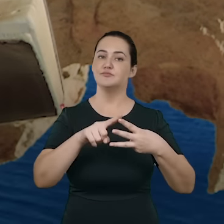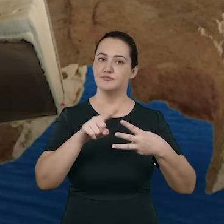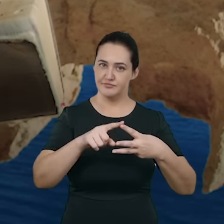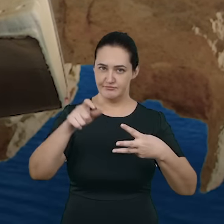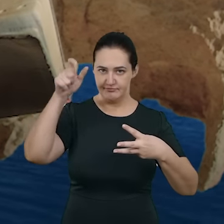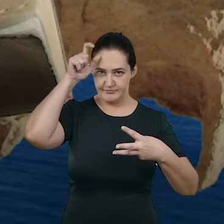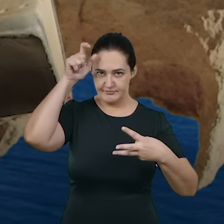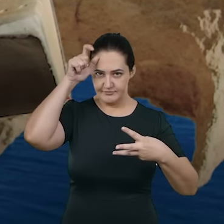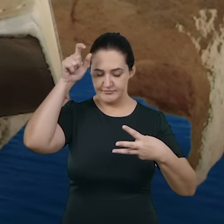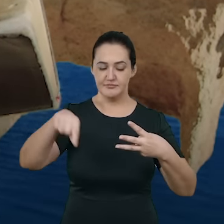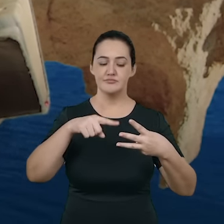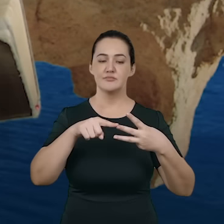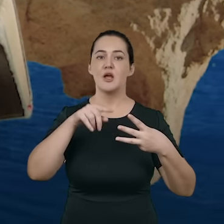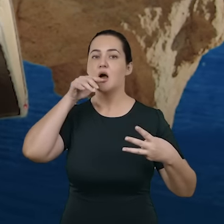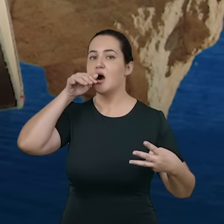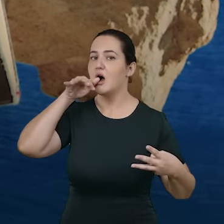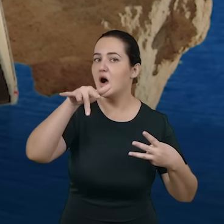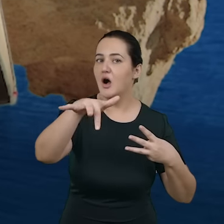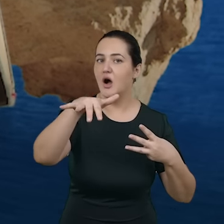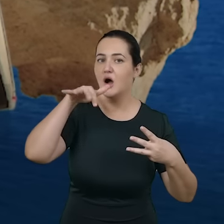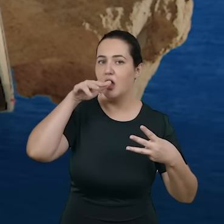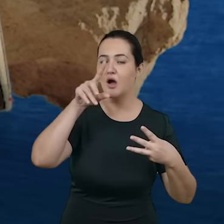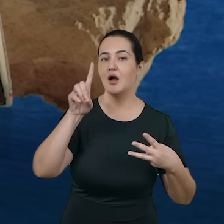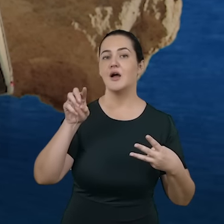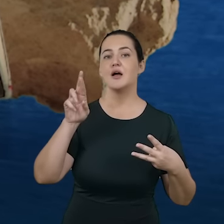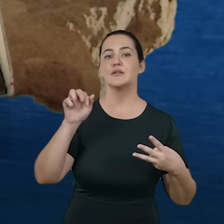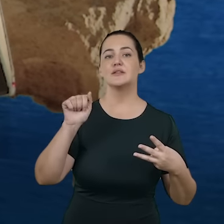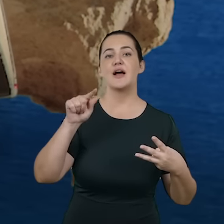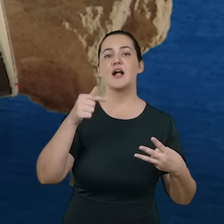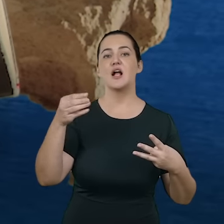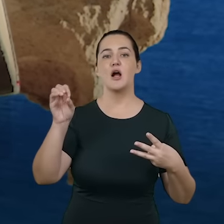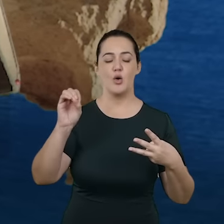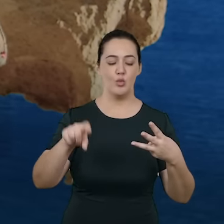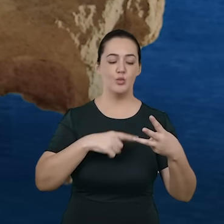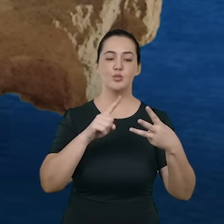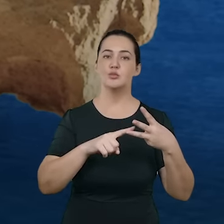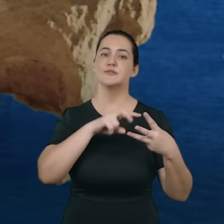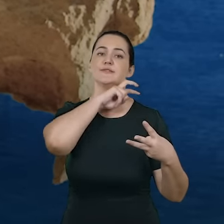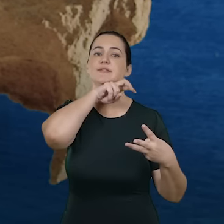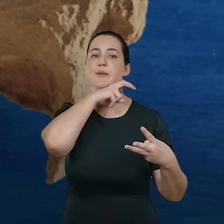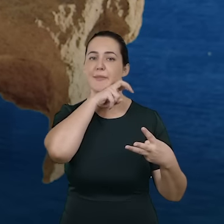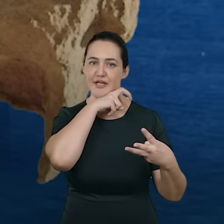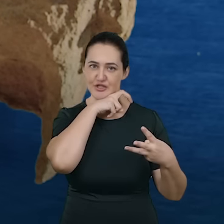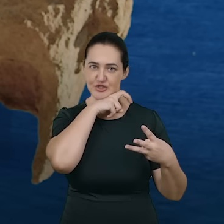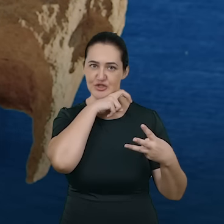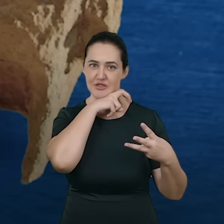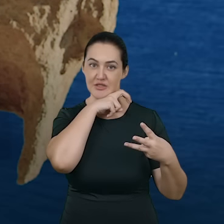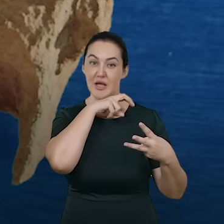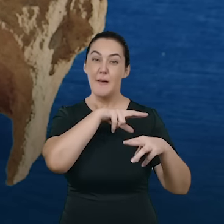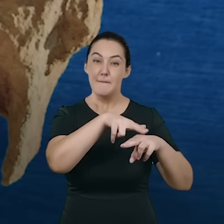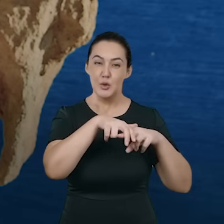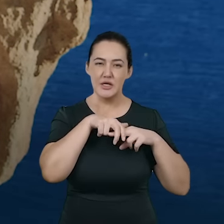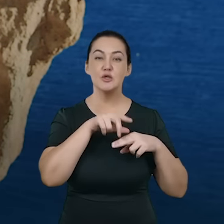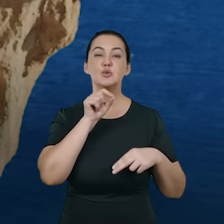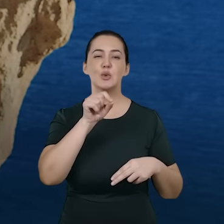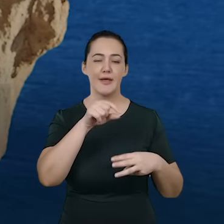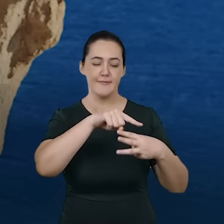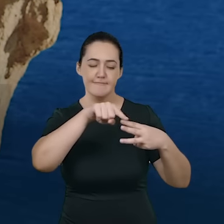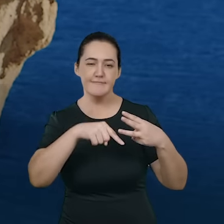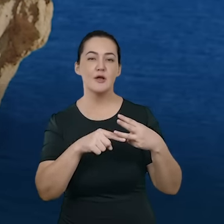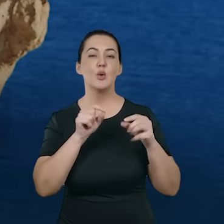tempo, Satanás, o dragão e a serpente. E evidentemente que agindo por meio de